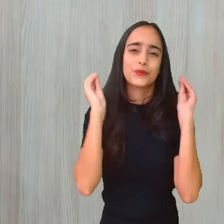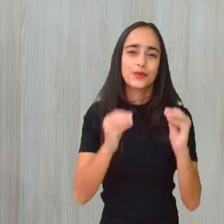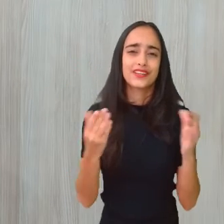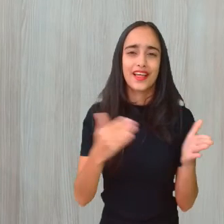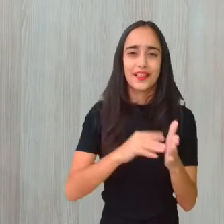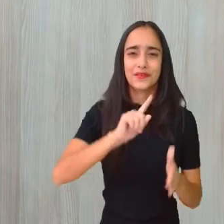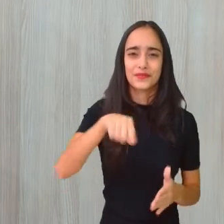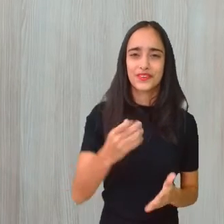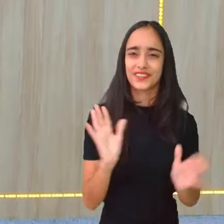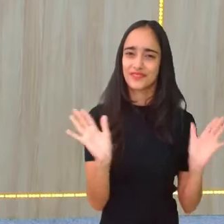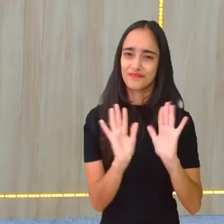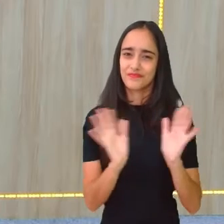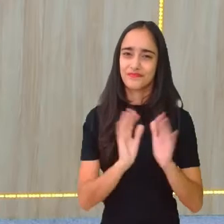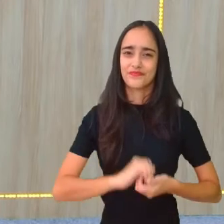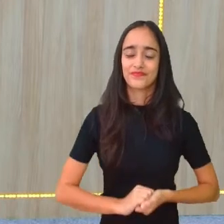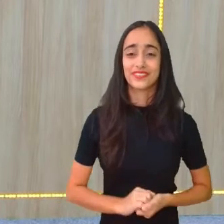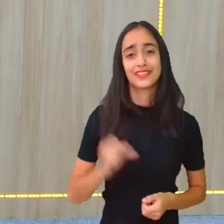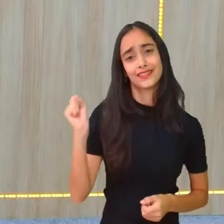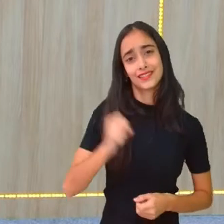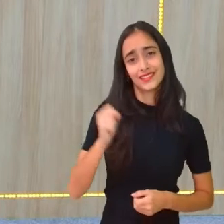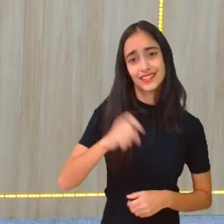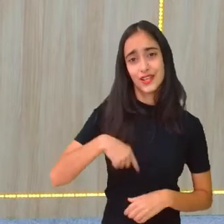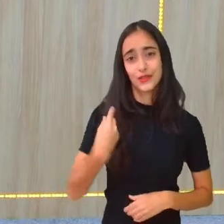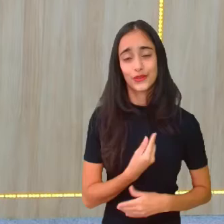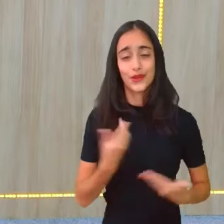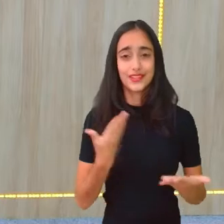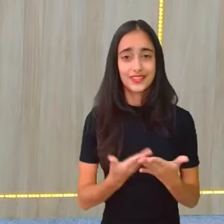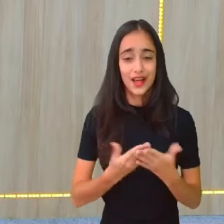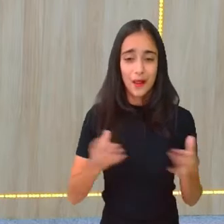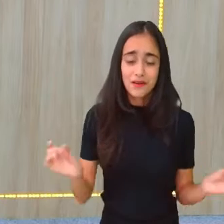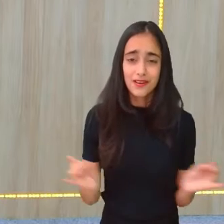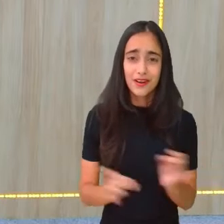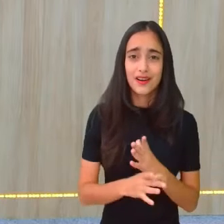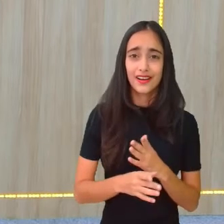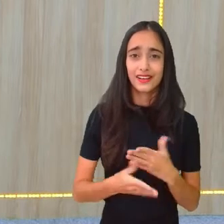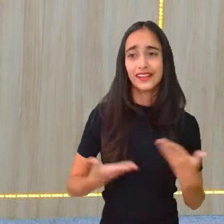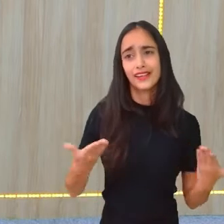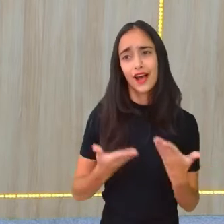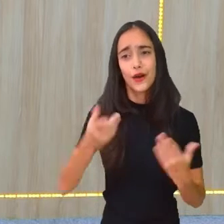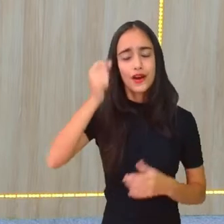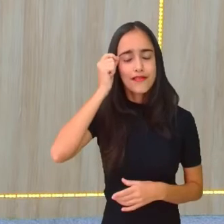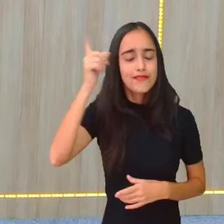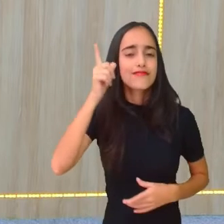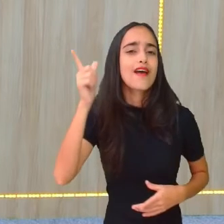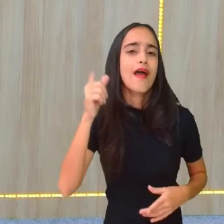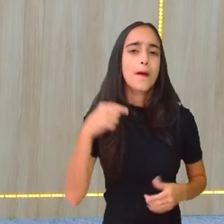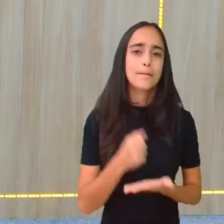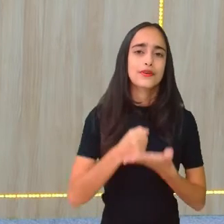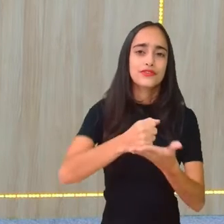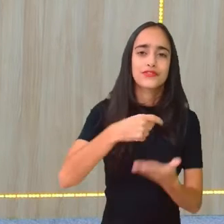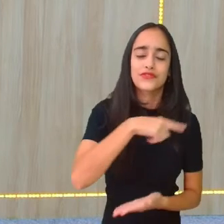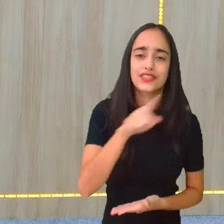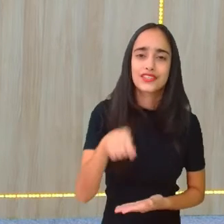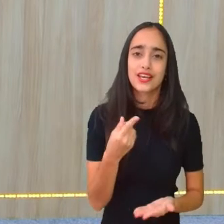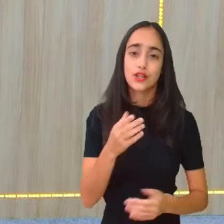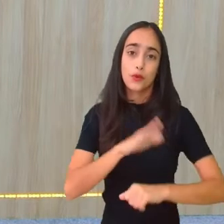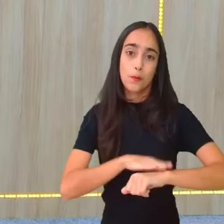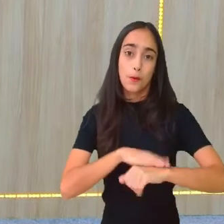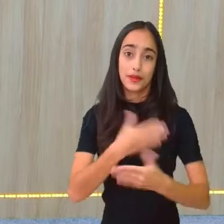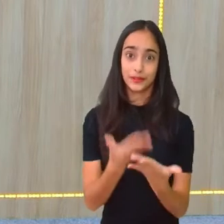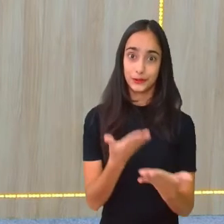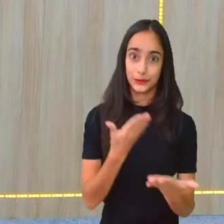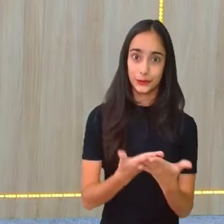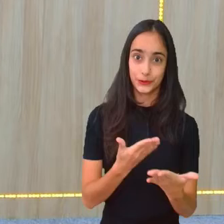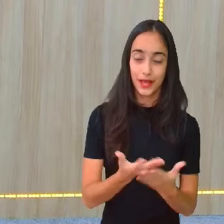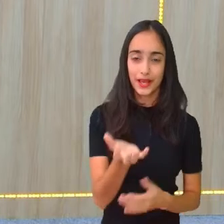próxima. É isso, minha gente. Nossa aula está acabando. Como ideia aí para vocês, para ajudar vocês, né, na hora de estudar, eu queria que